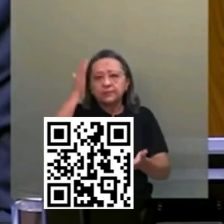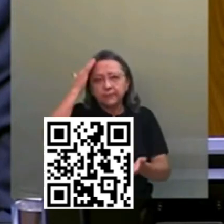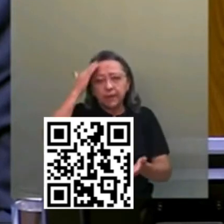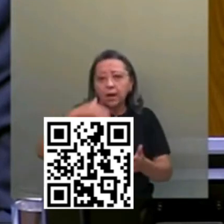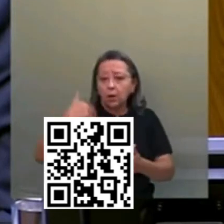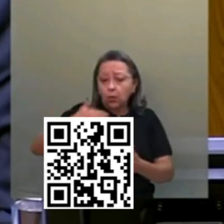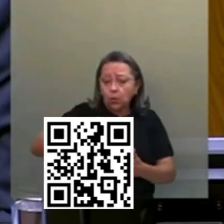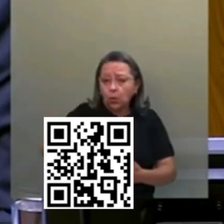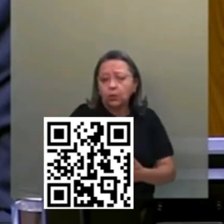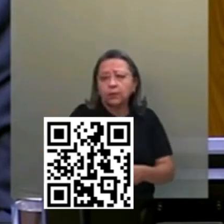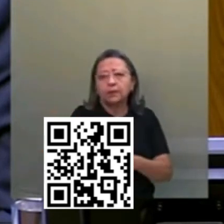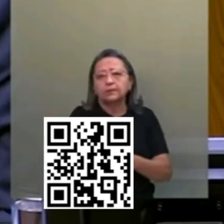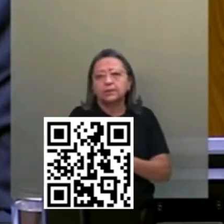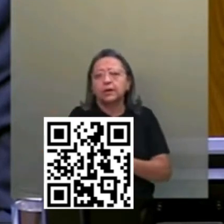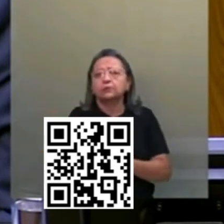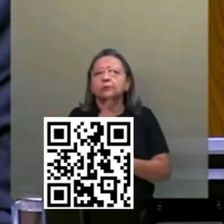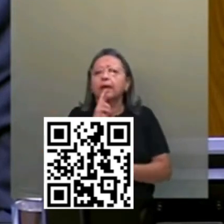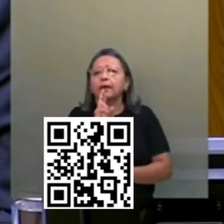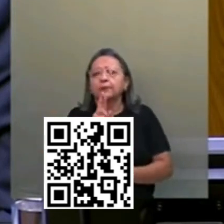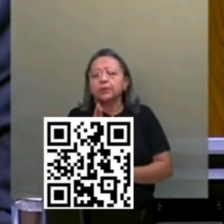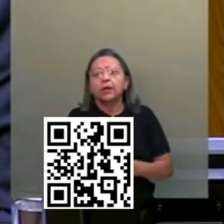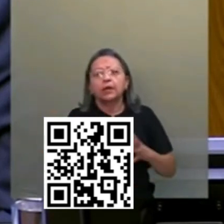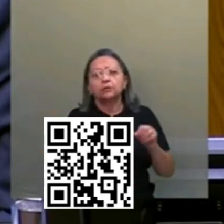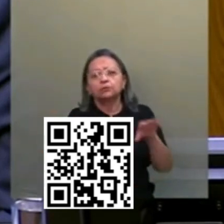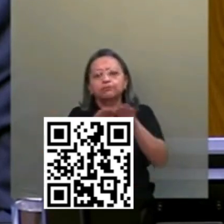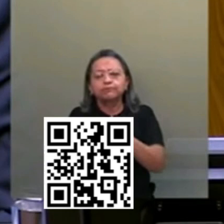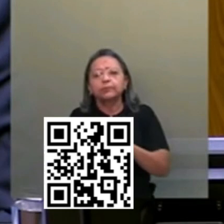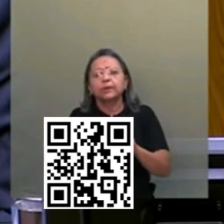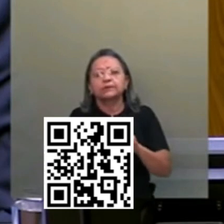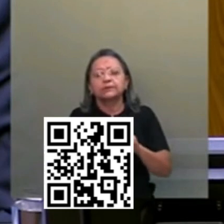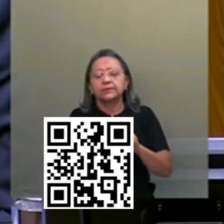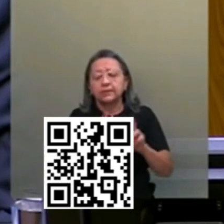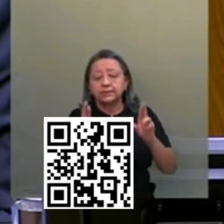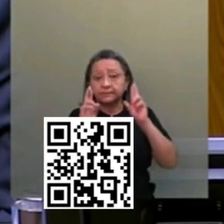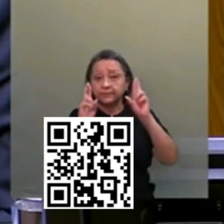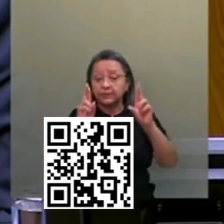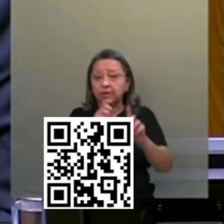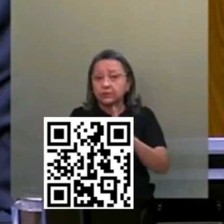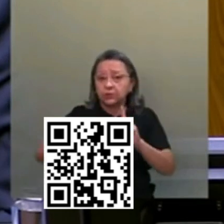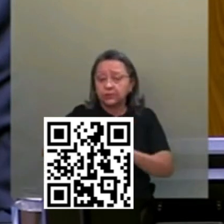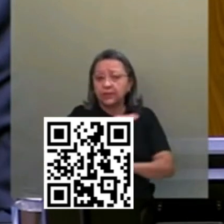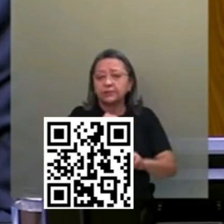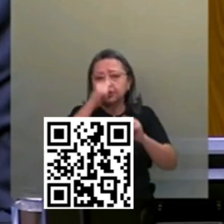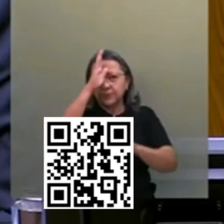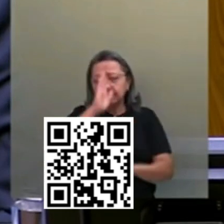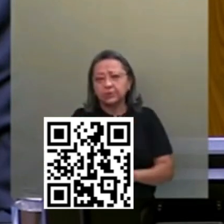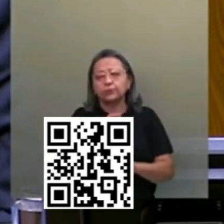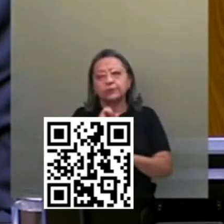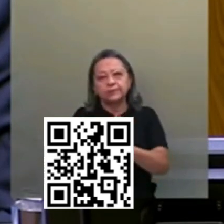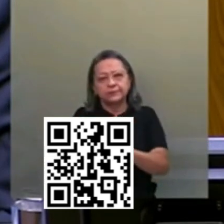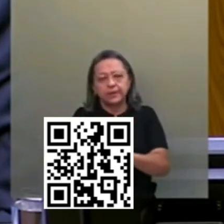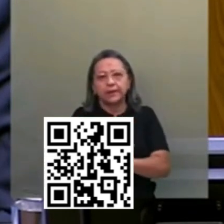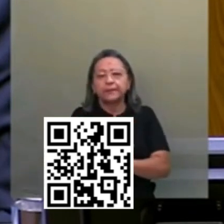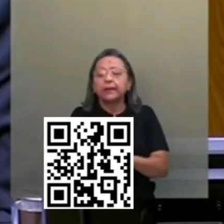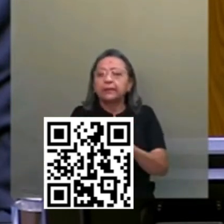ao longo deste ano, dar respostas à altura das grandes expectativas que a sociedade brasileira dirige